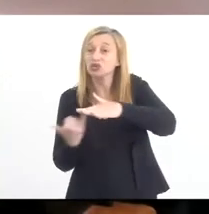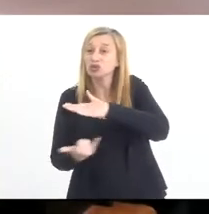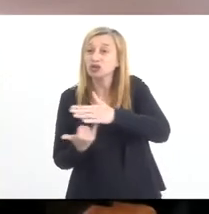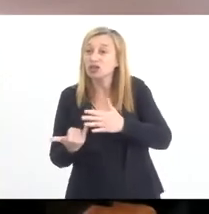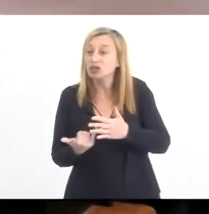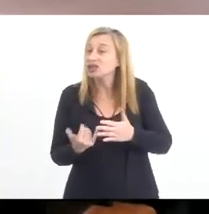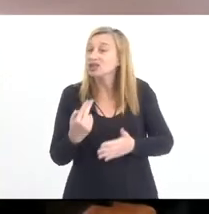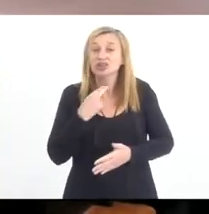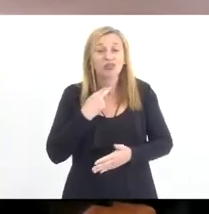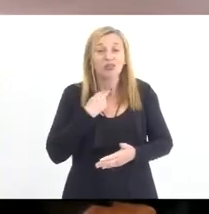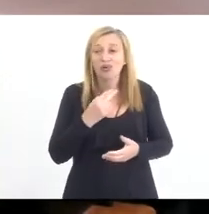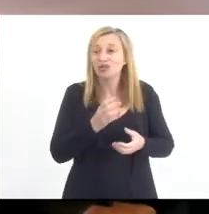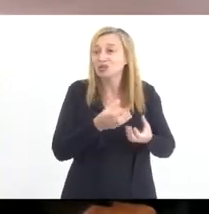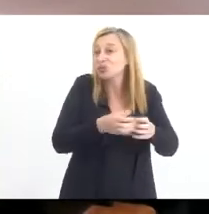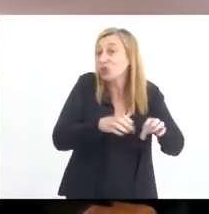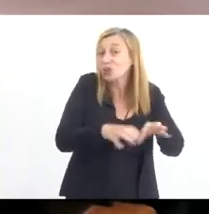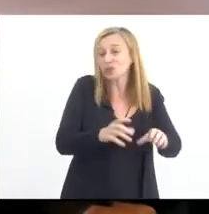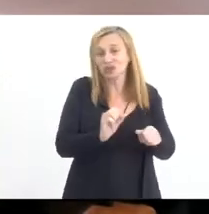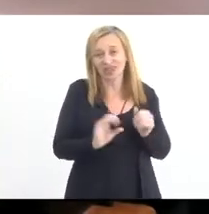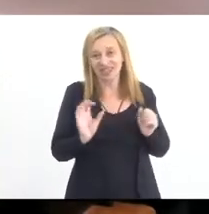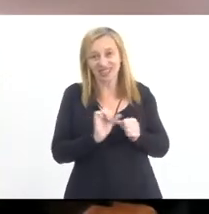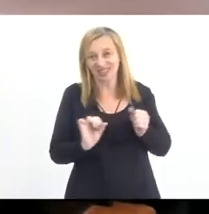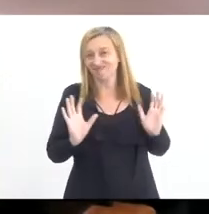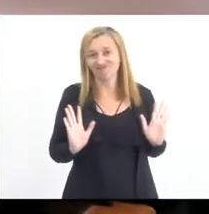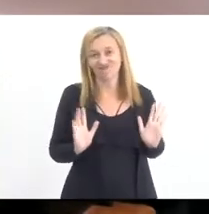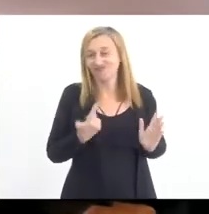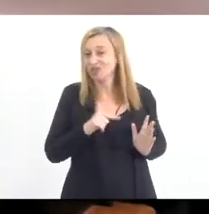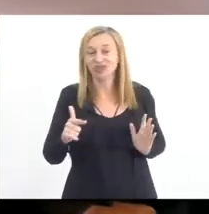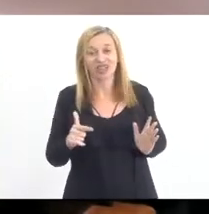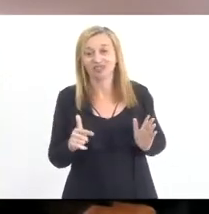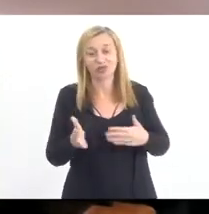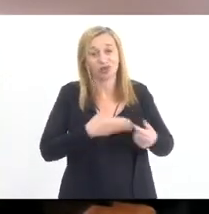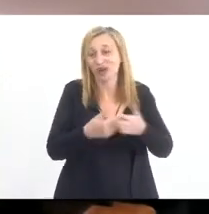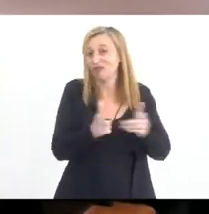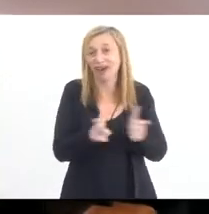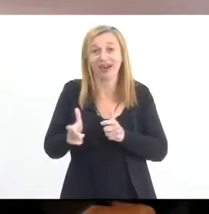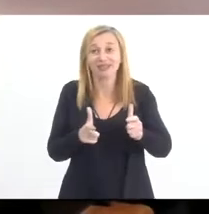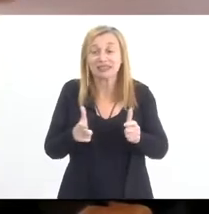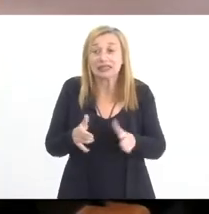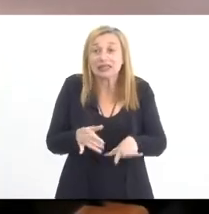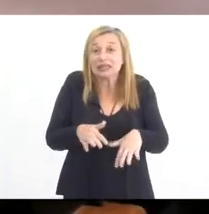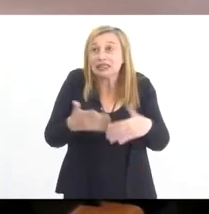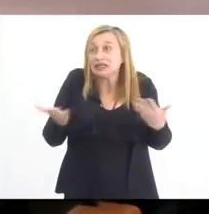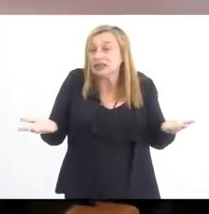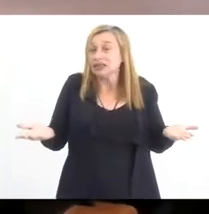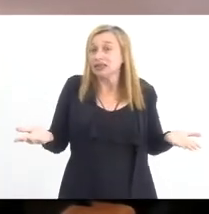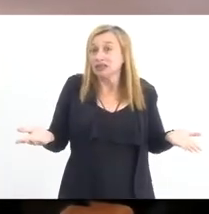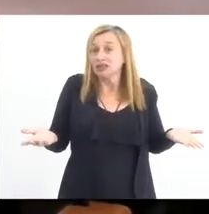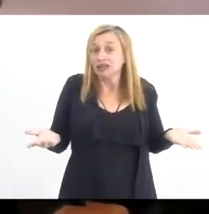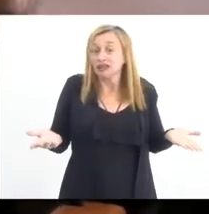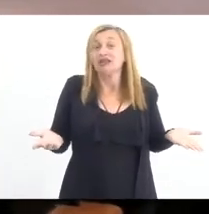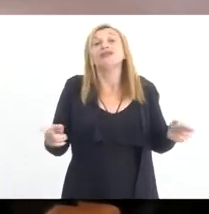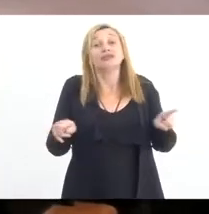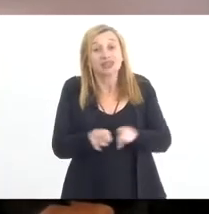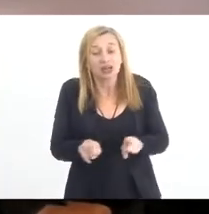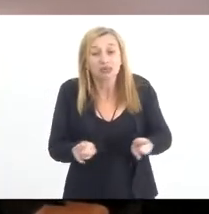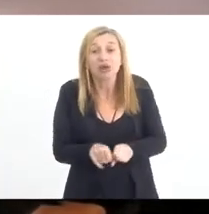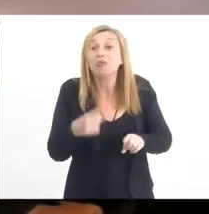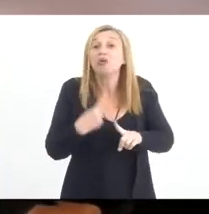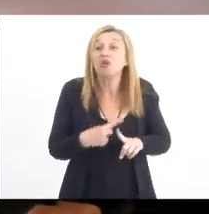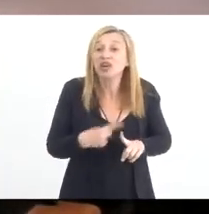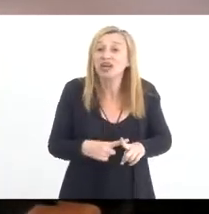está podendo fazer concurso. Não é? Não tem concurso em qualquer lugar. E, enfim, né? E também